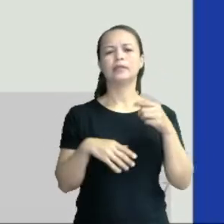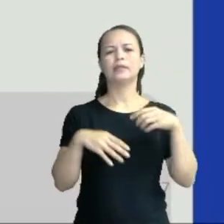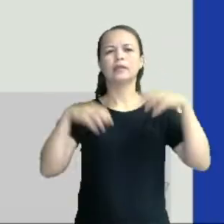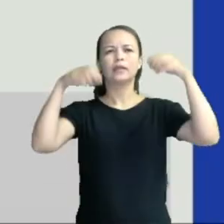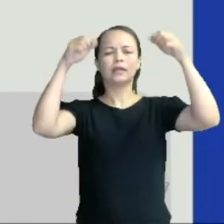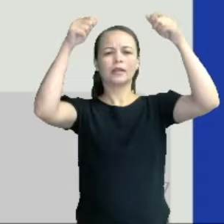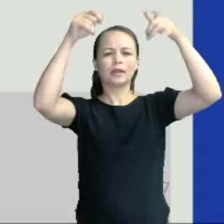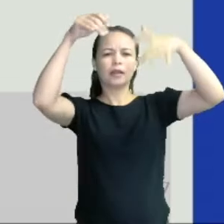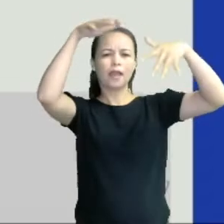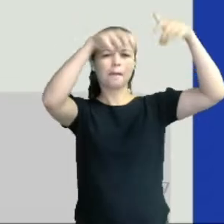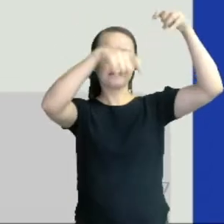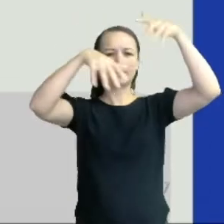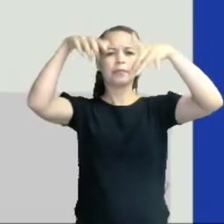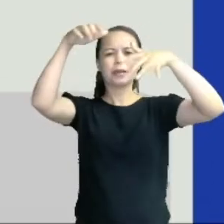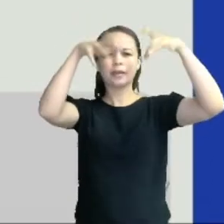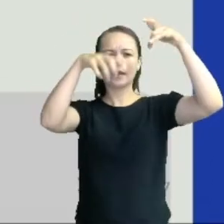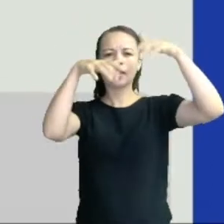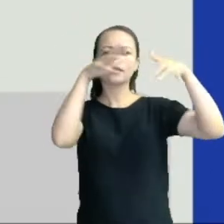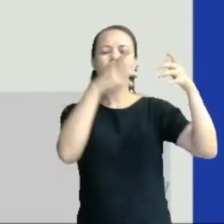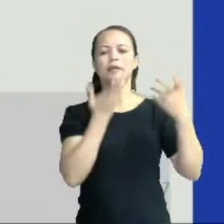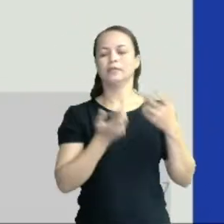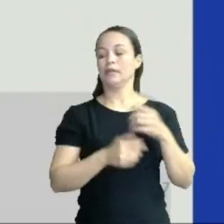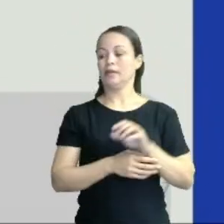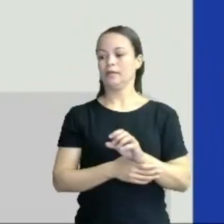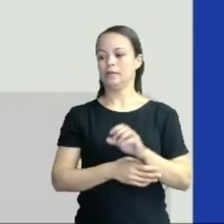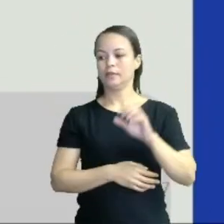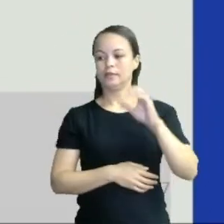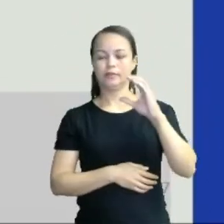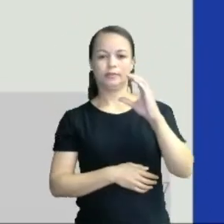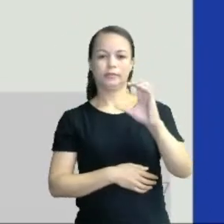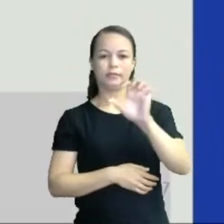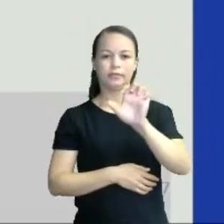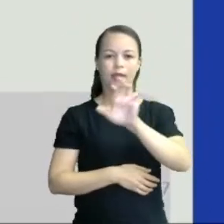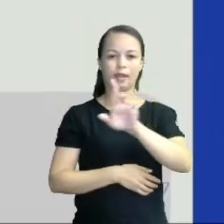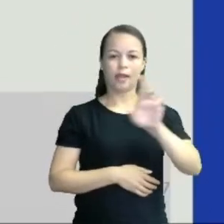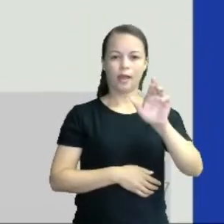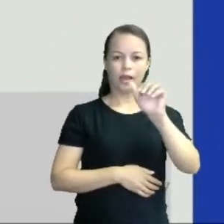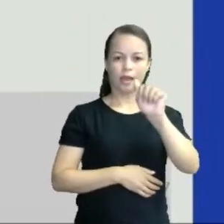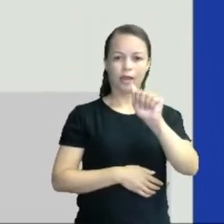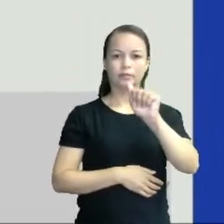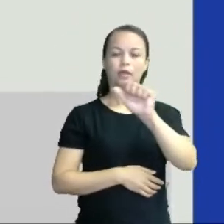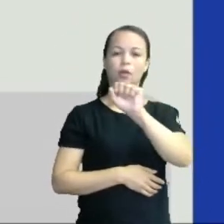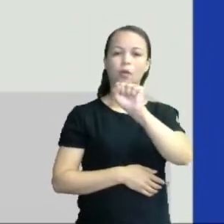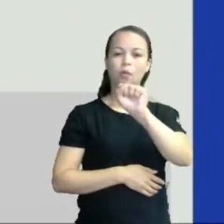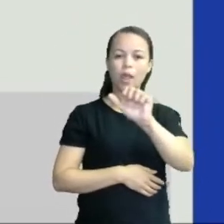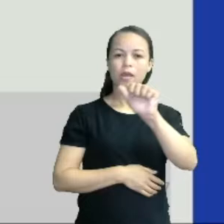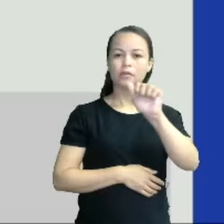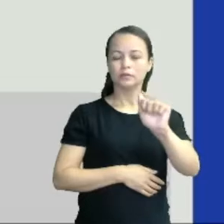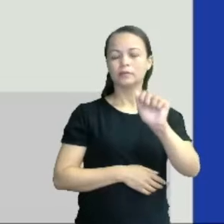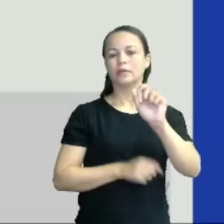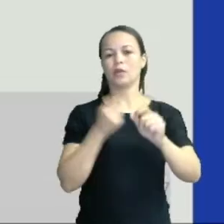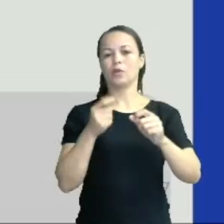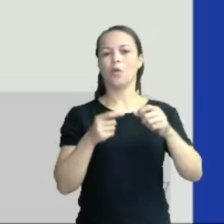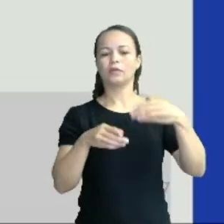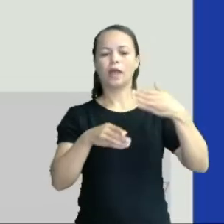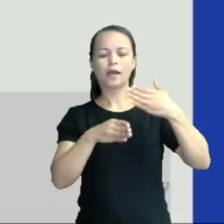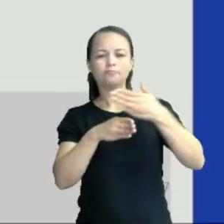neblina densa. E cerração com S, cortar serra. Outro